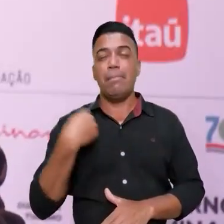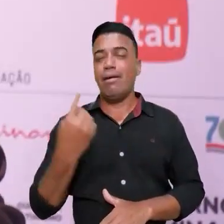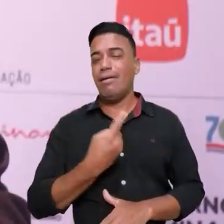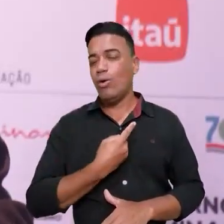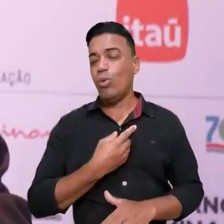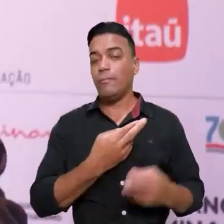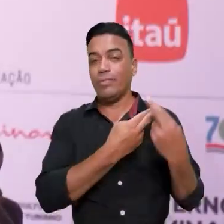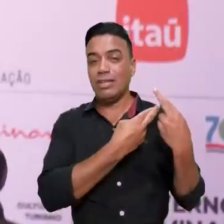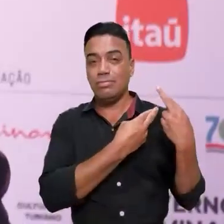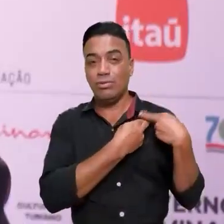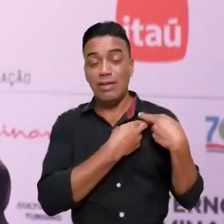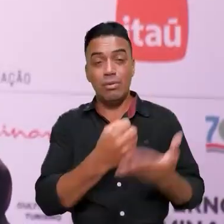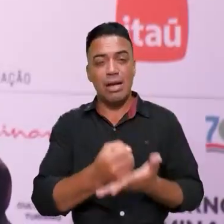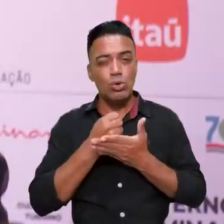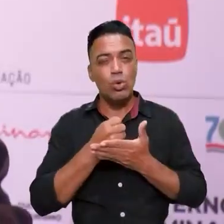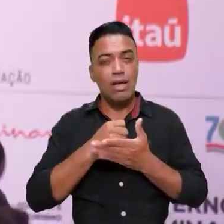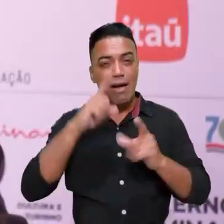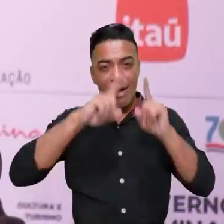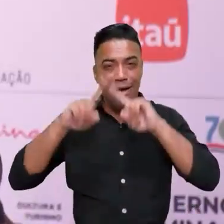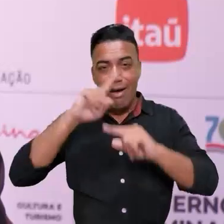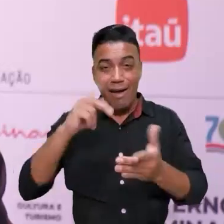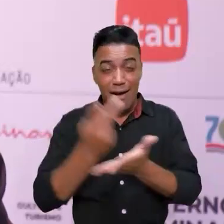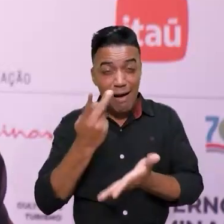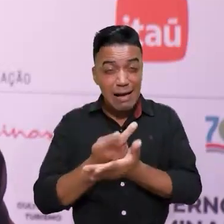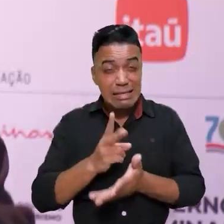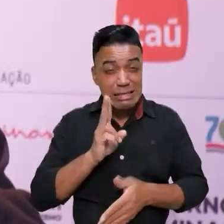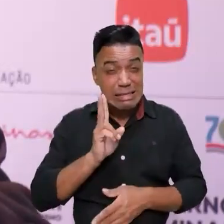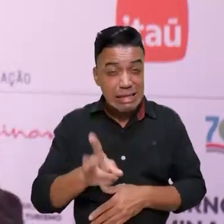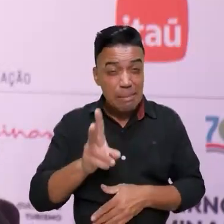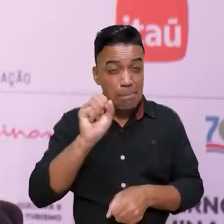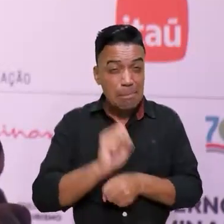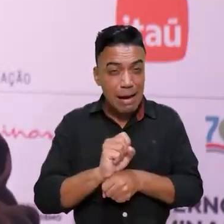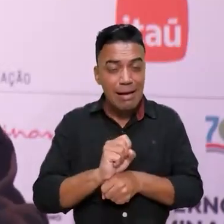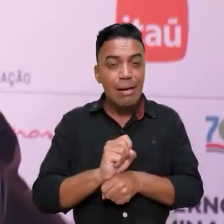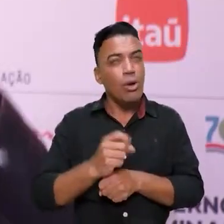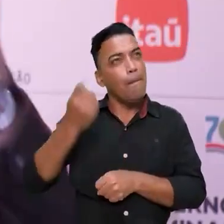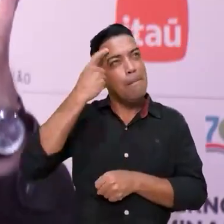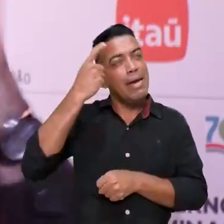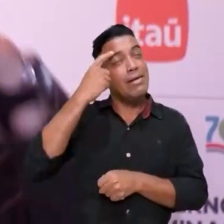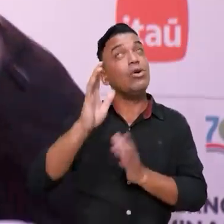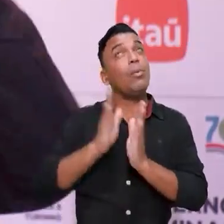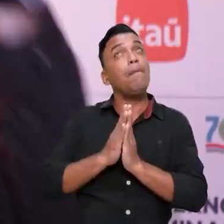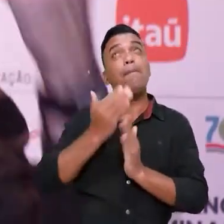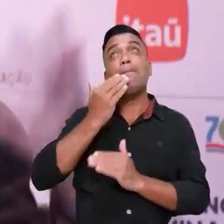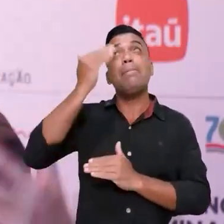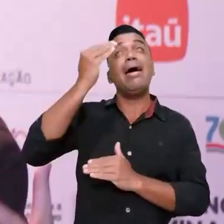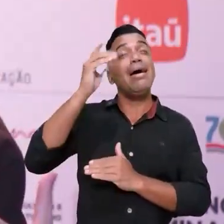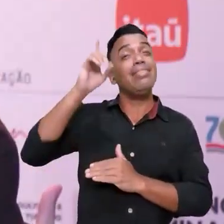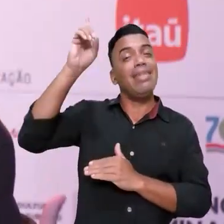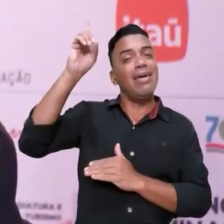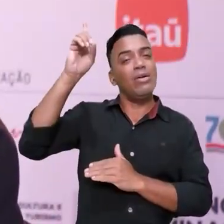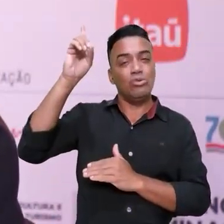ancoram para que eu erre menos sempre, porque eu sempre penso neles. Diante de qualquer, né, eu peço muito a Deus que me tire os olhos de